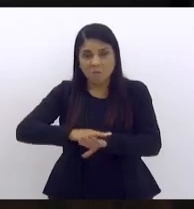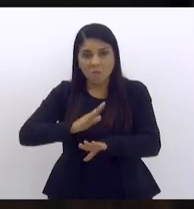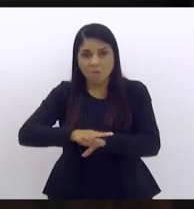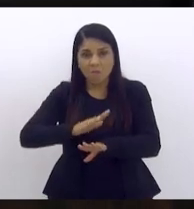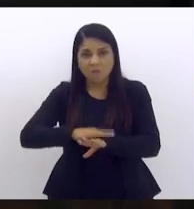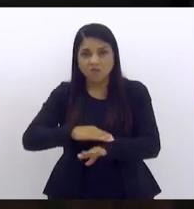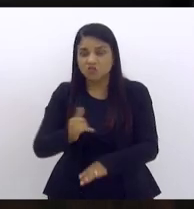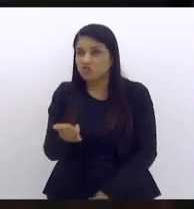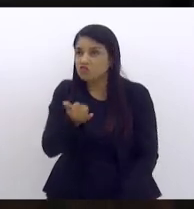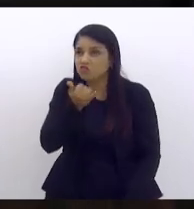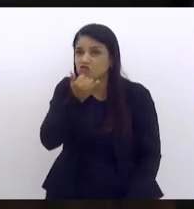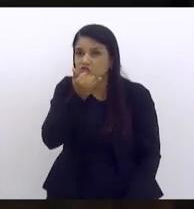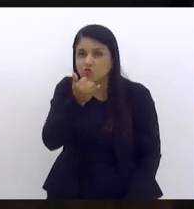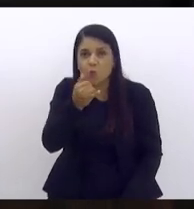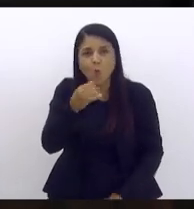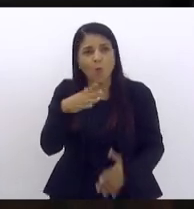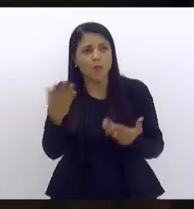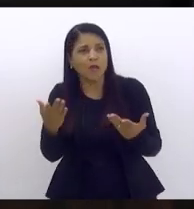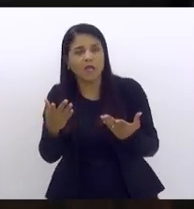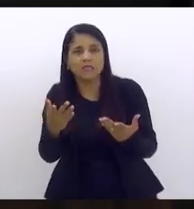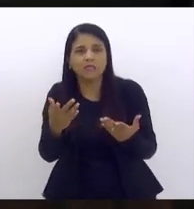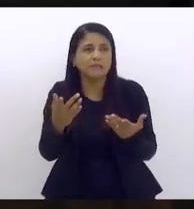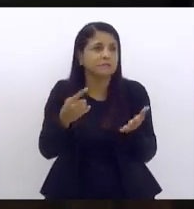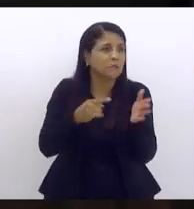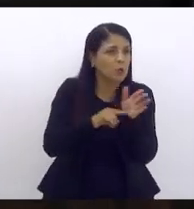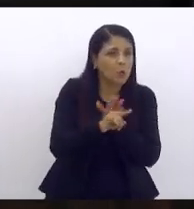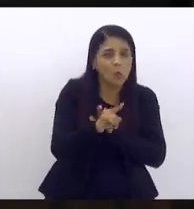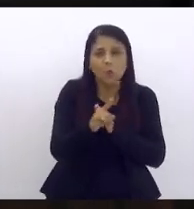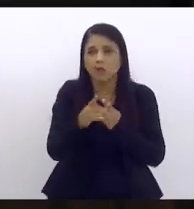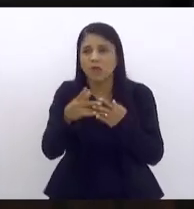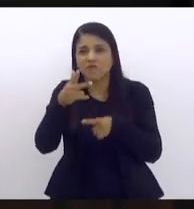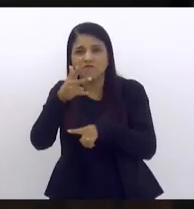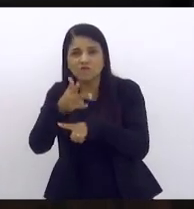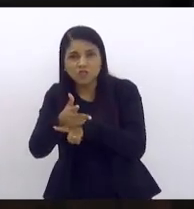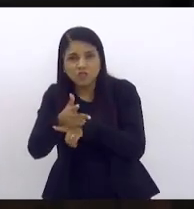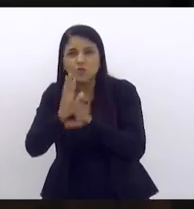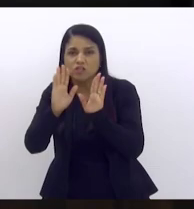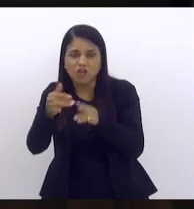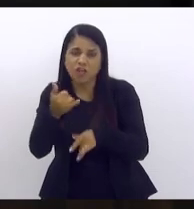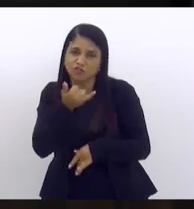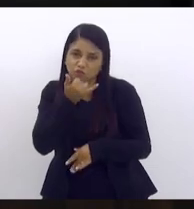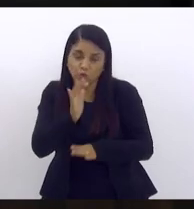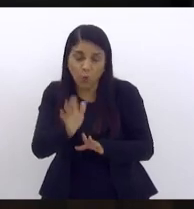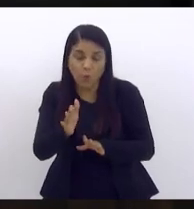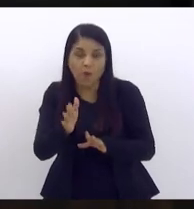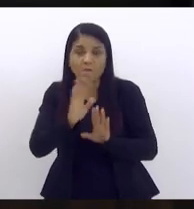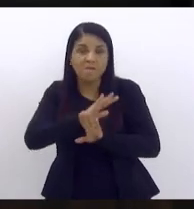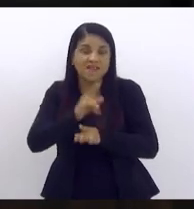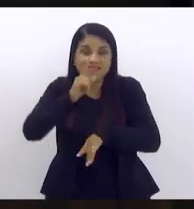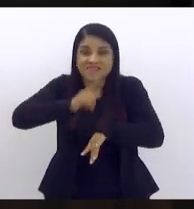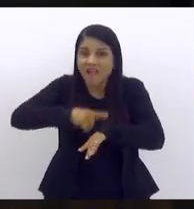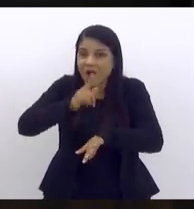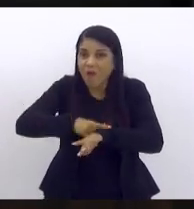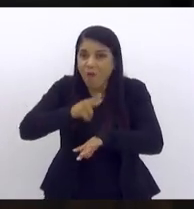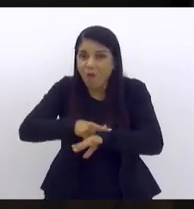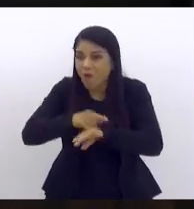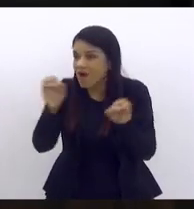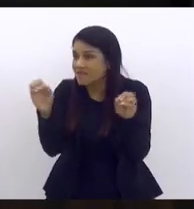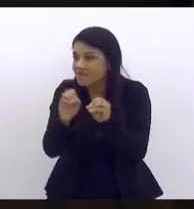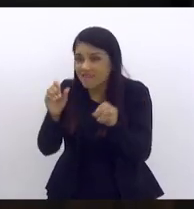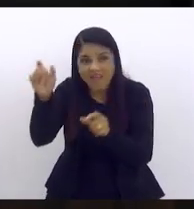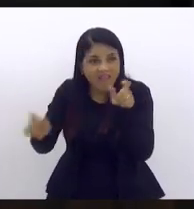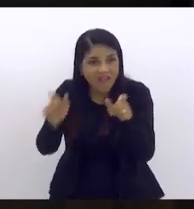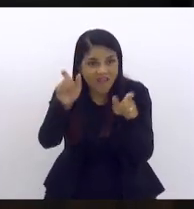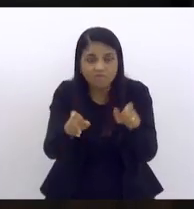uma desculpa, que ele confundiu, que ele já pediu, já fez vídeo, mas isso tinha que ser na hora. E o que é que aquelas pessoas todas que estavam ali